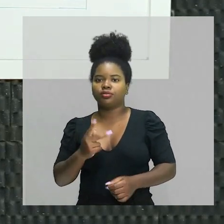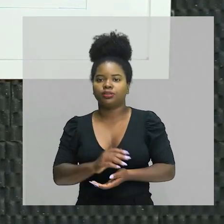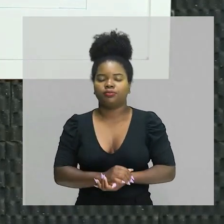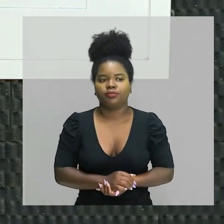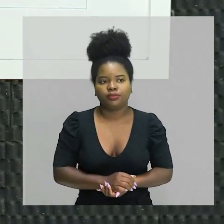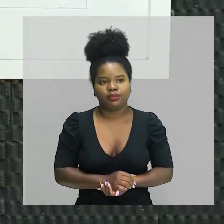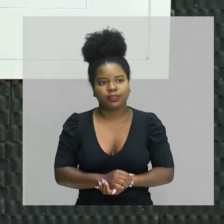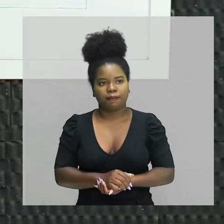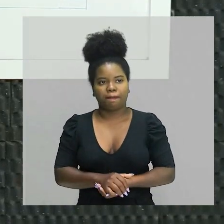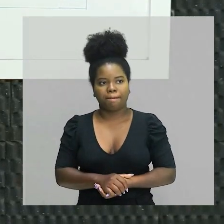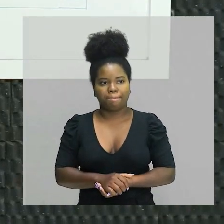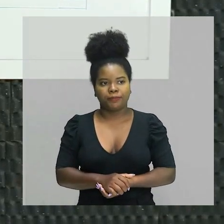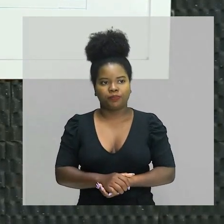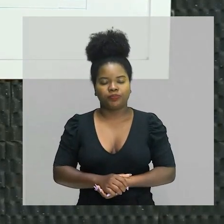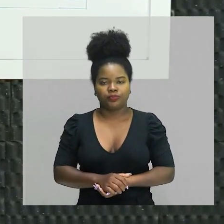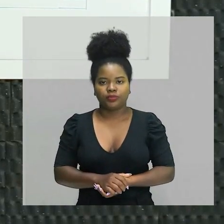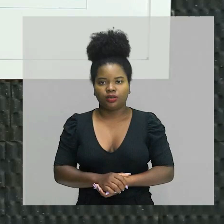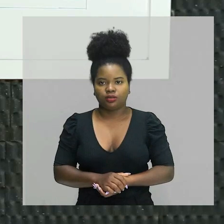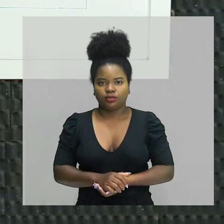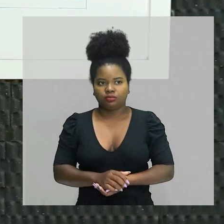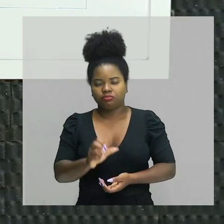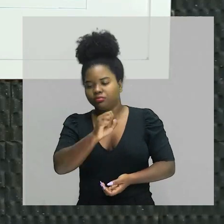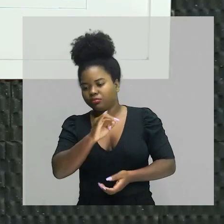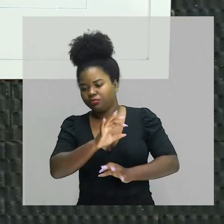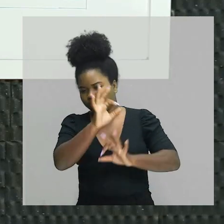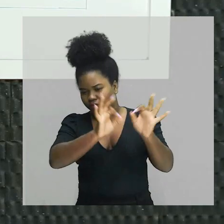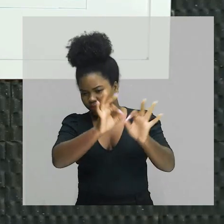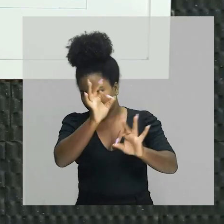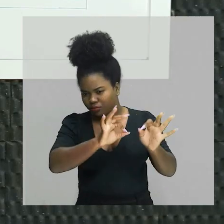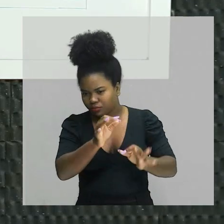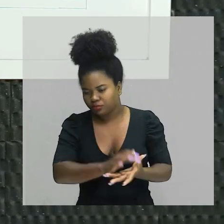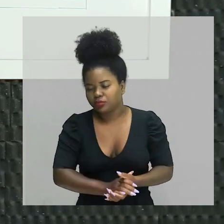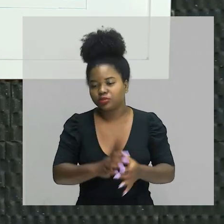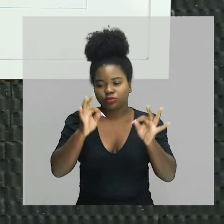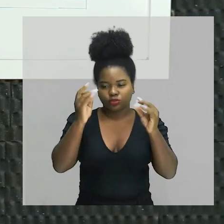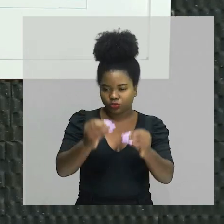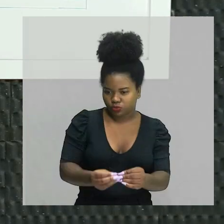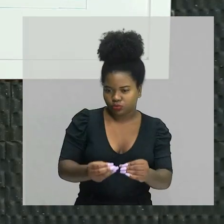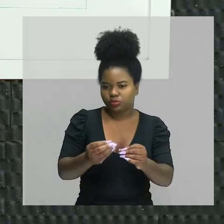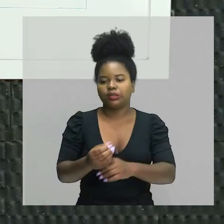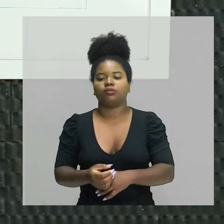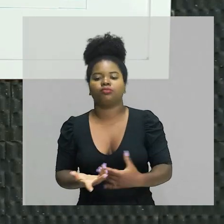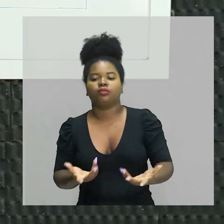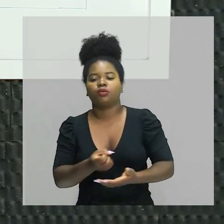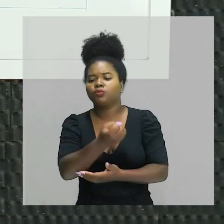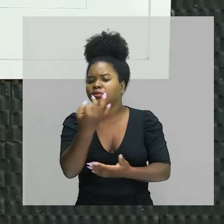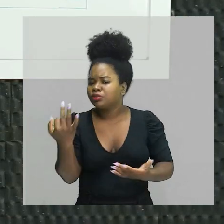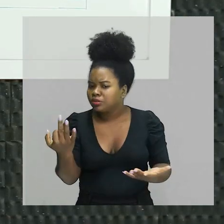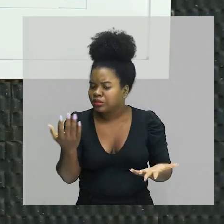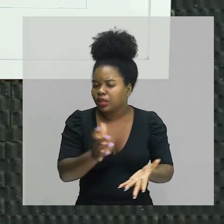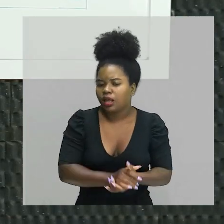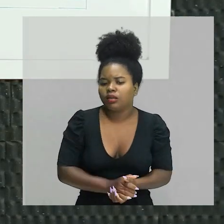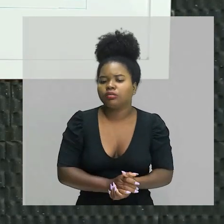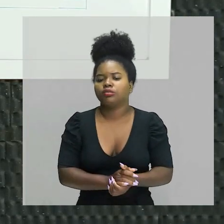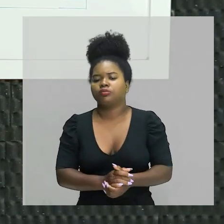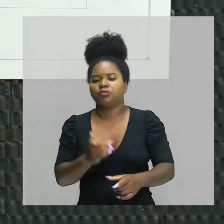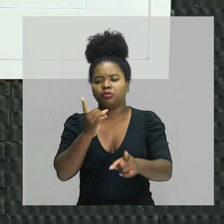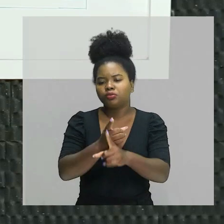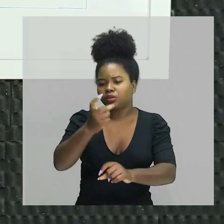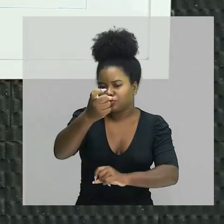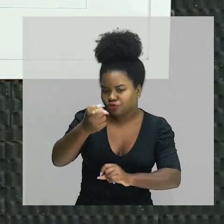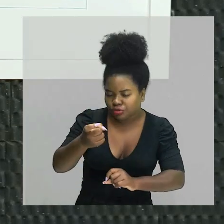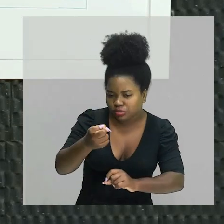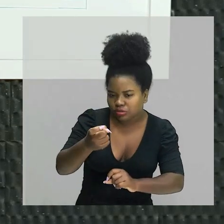chamei essa medida de Hzão. Se eu calcular essa medida toda, certo? Para que eu possa encontrar o valor